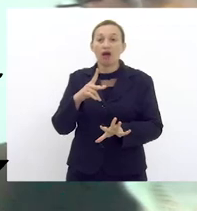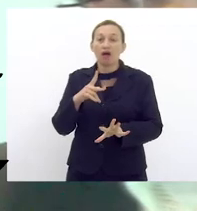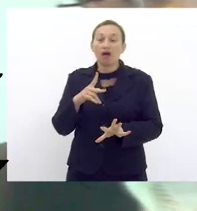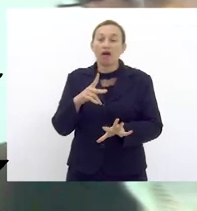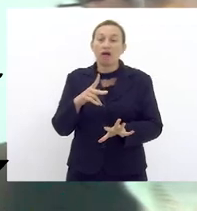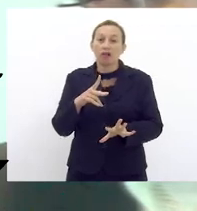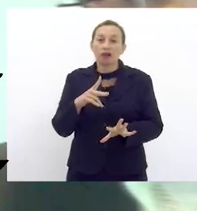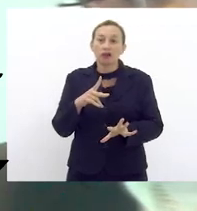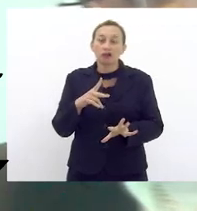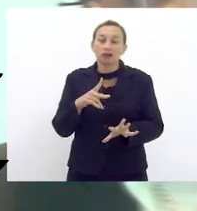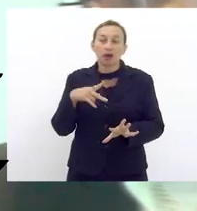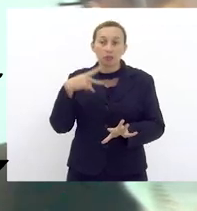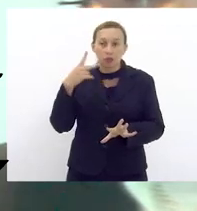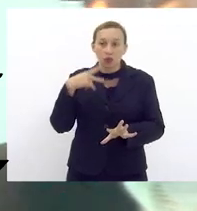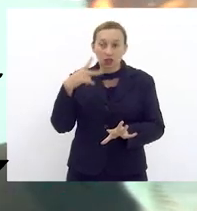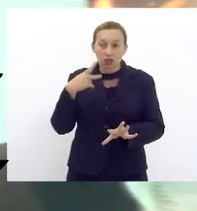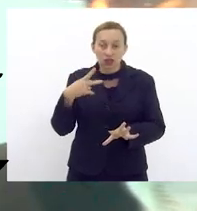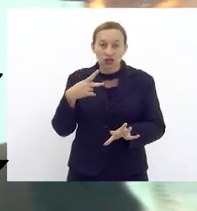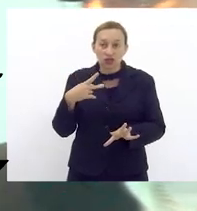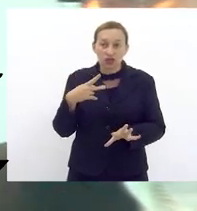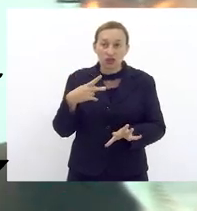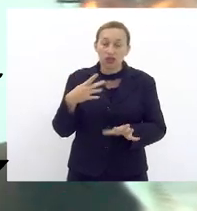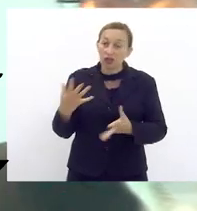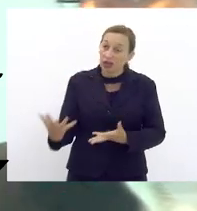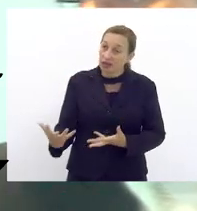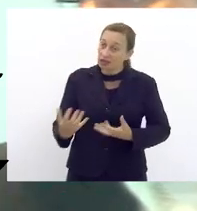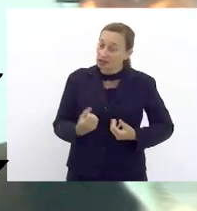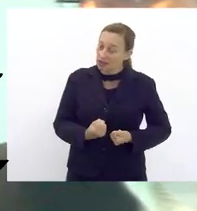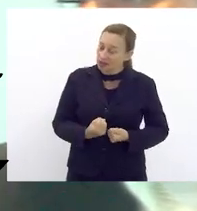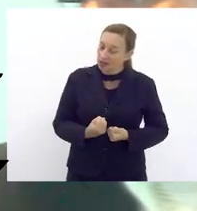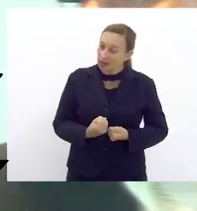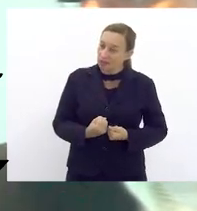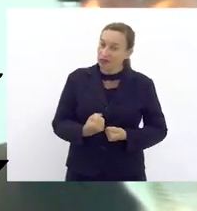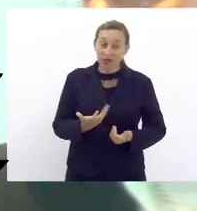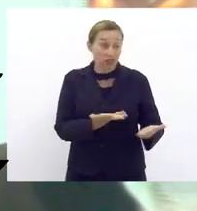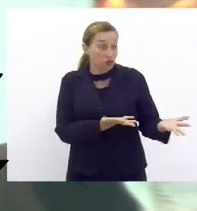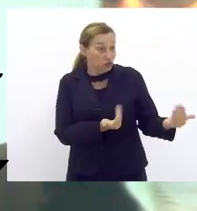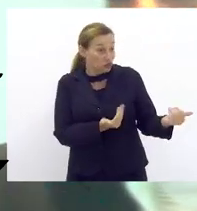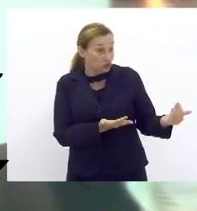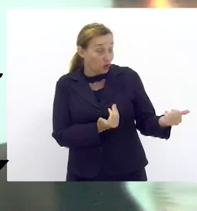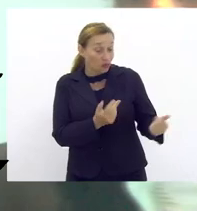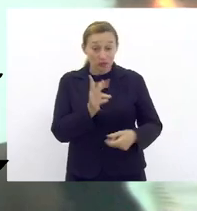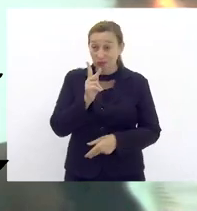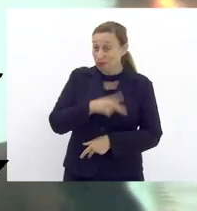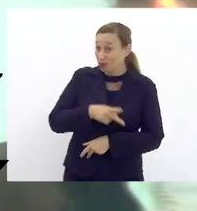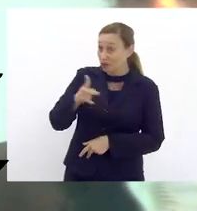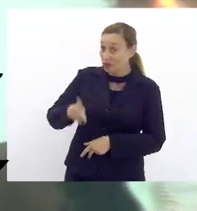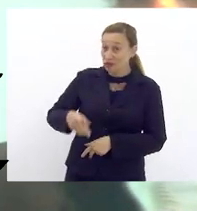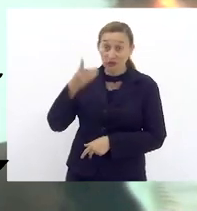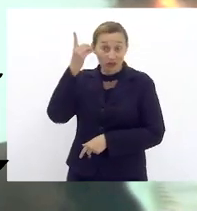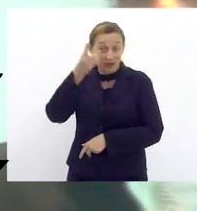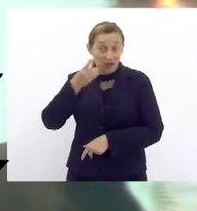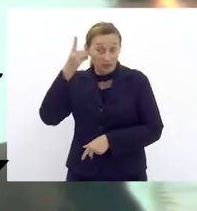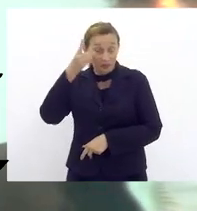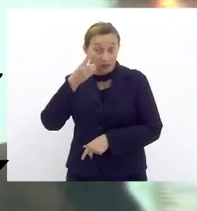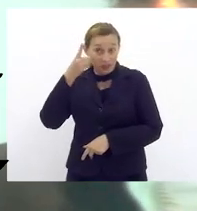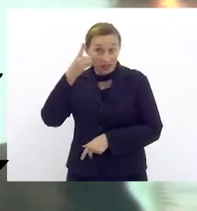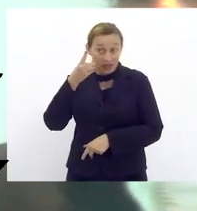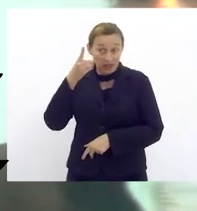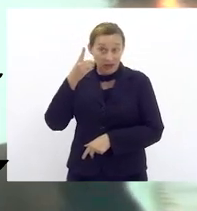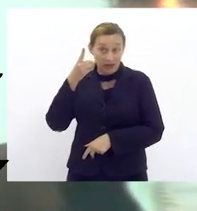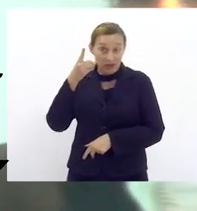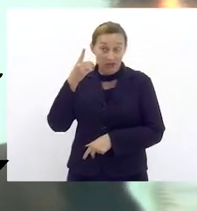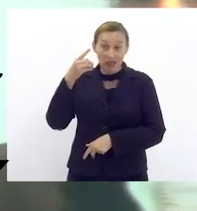Esse posto a gente recebe esse jovem Professor Deputado negro